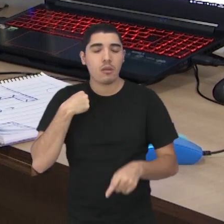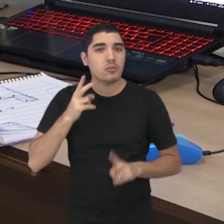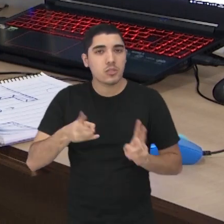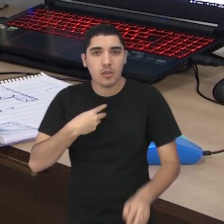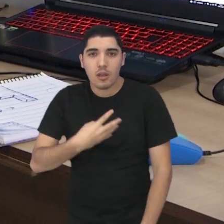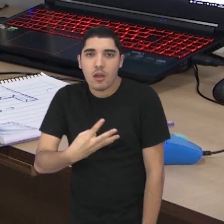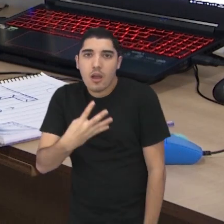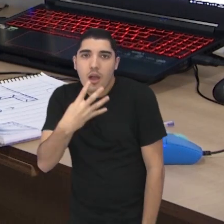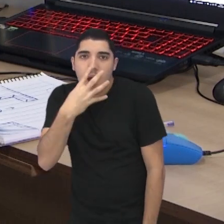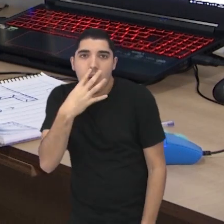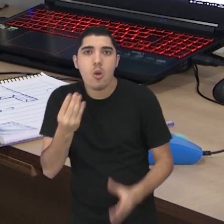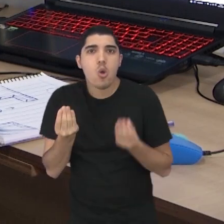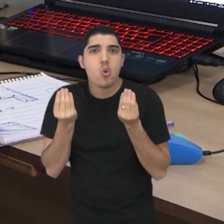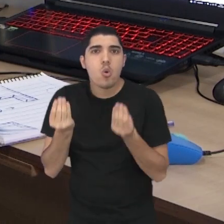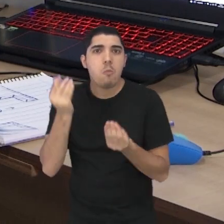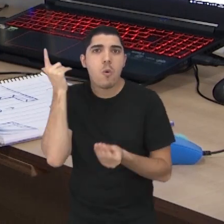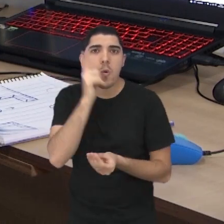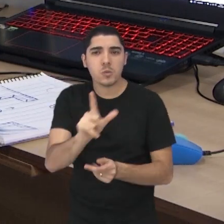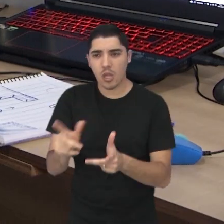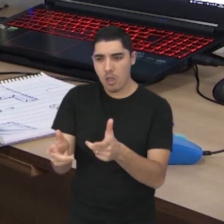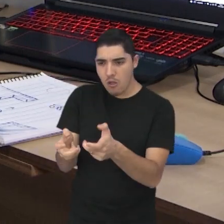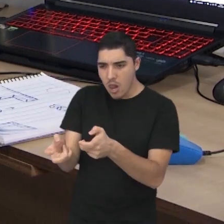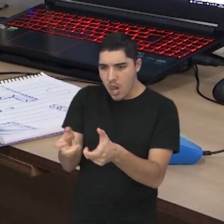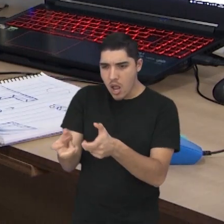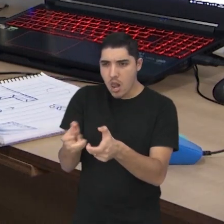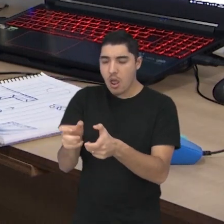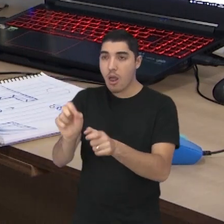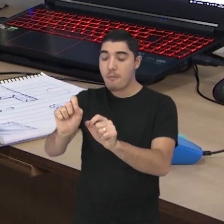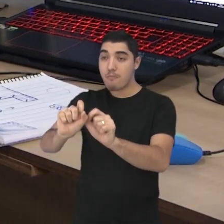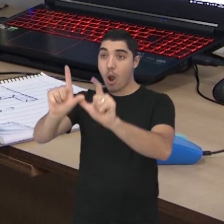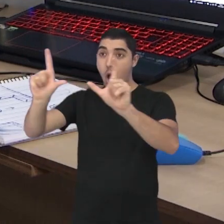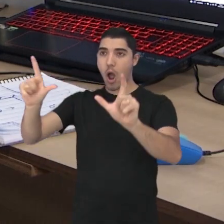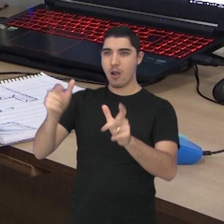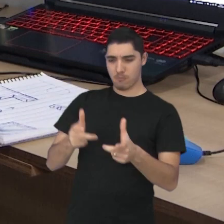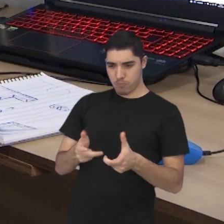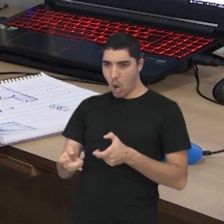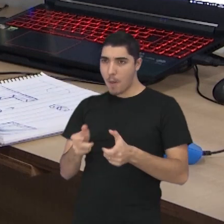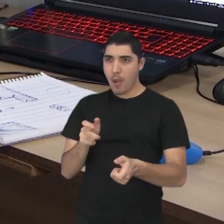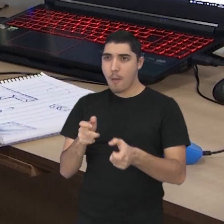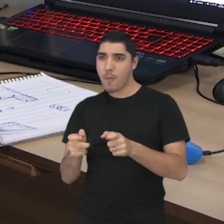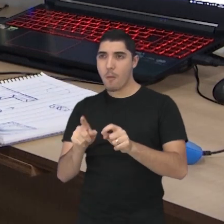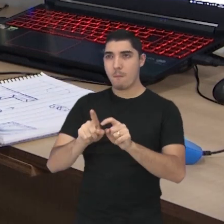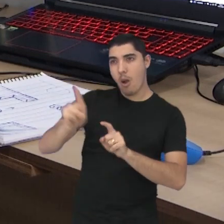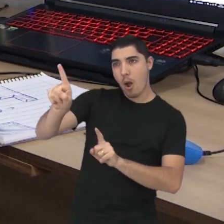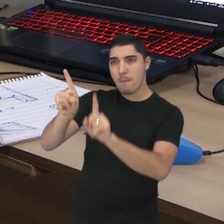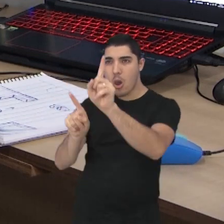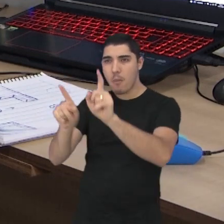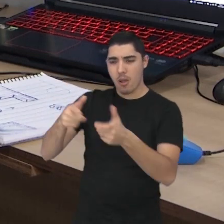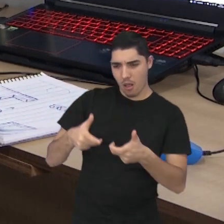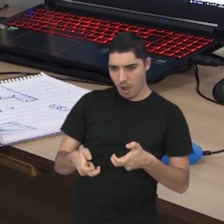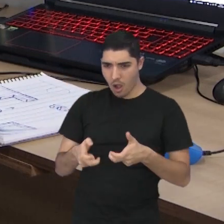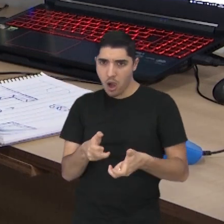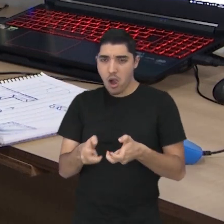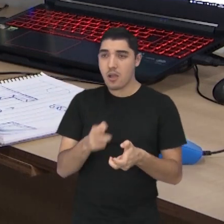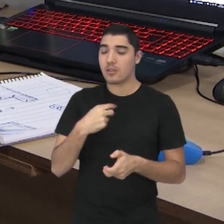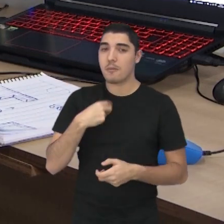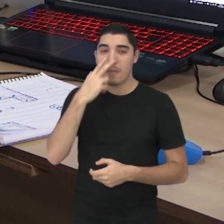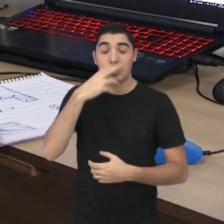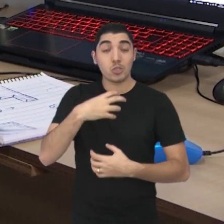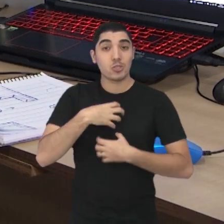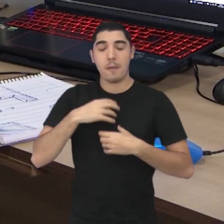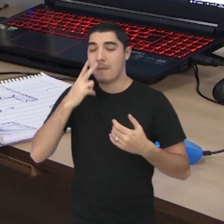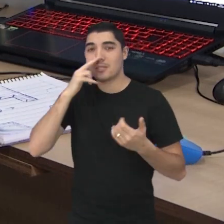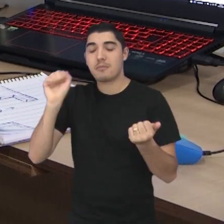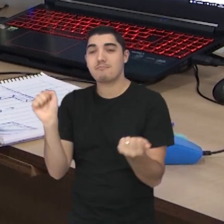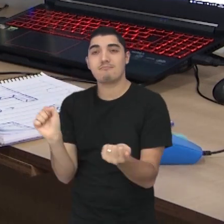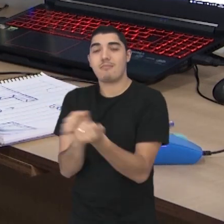vislumbrado como aquilo funcionava, como era possível criar aquilo, né? Uma coisa que você interage, né? Uma coisa mágica daquilo para uma criança,